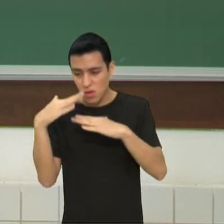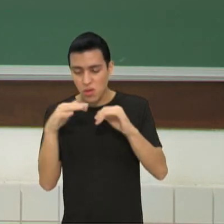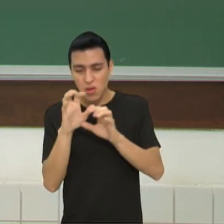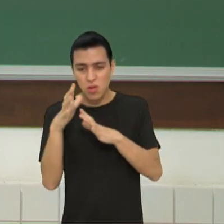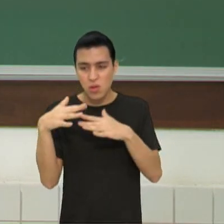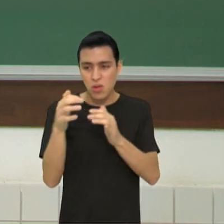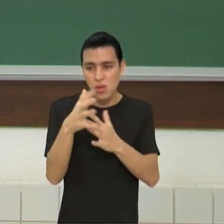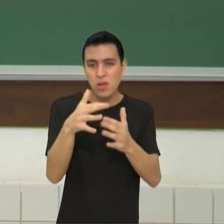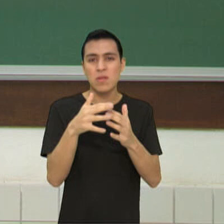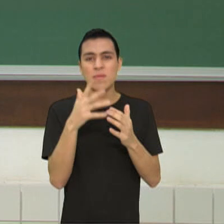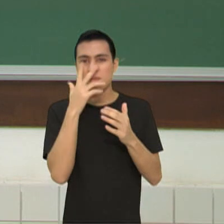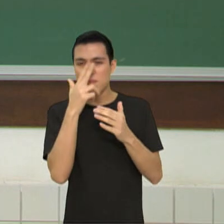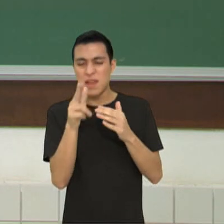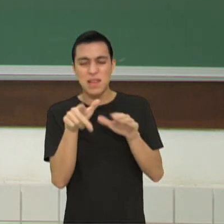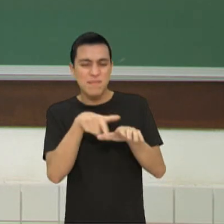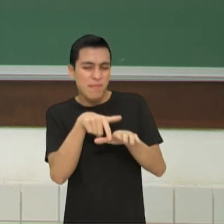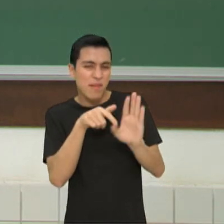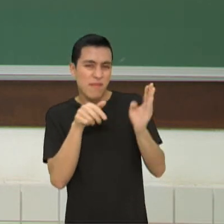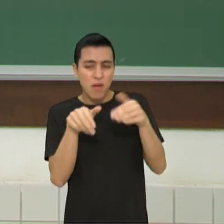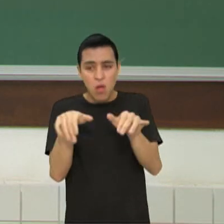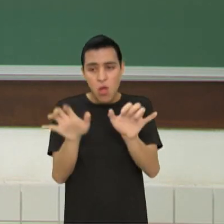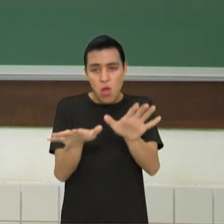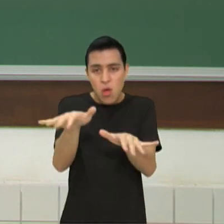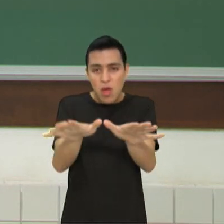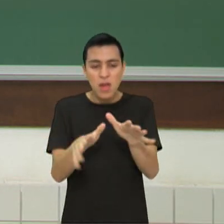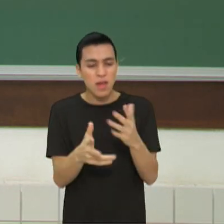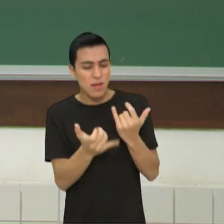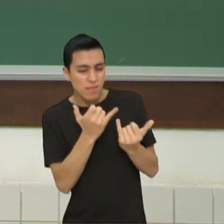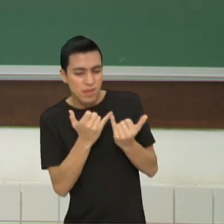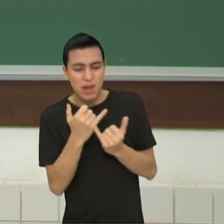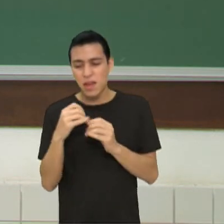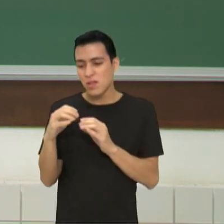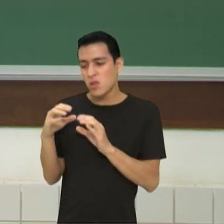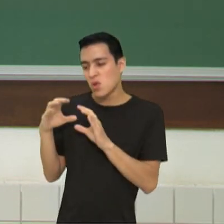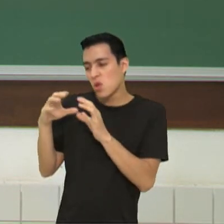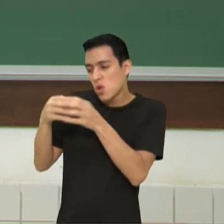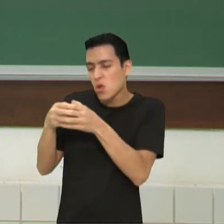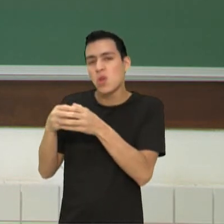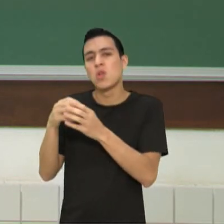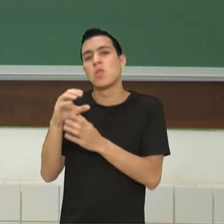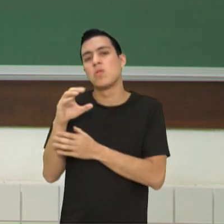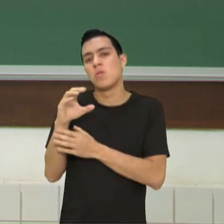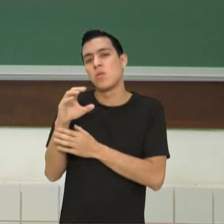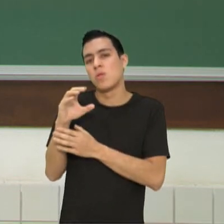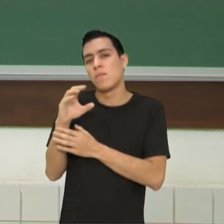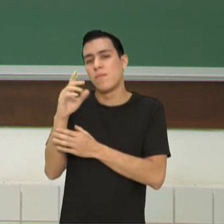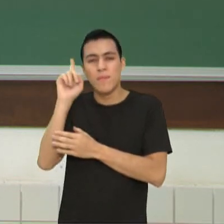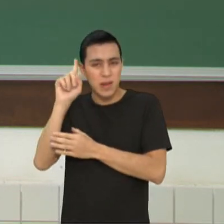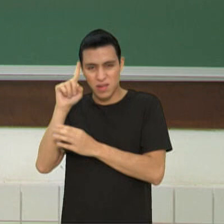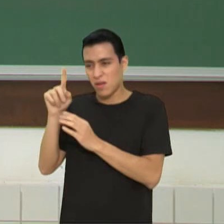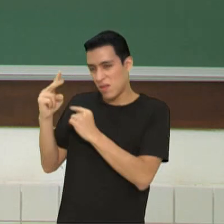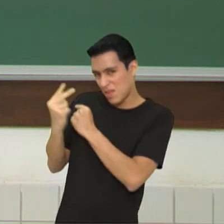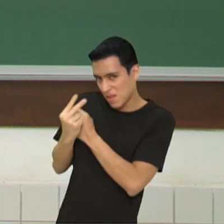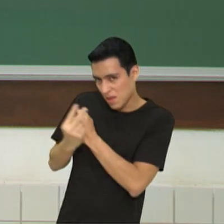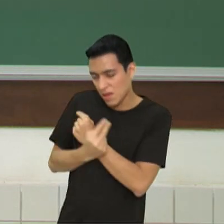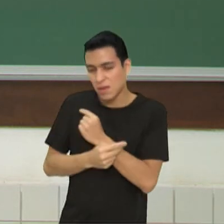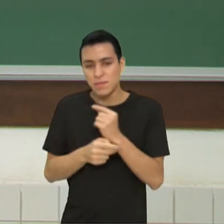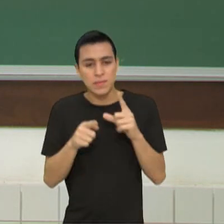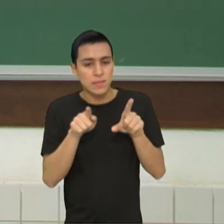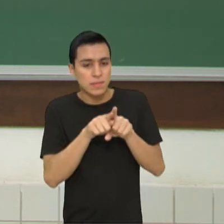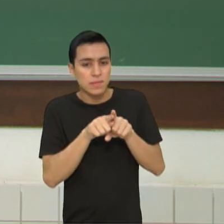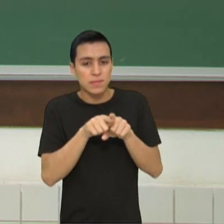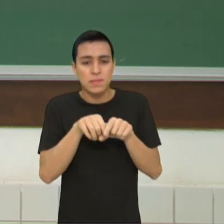corpo, com aqueles pés falsos, que lembram os glóbulos brancos, as células de defesa. Os protozoários com cílios para